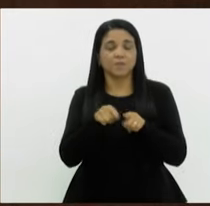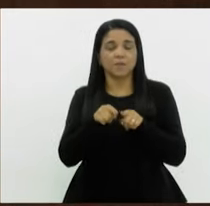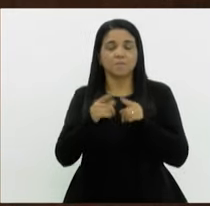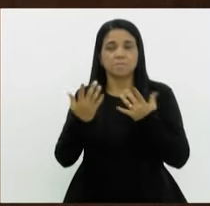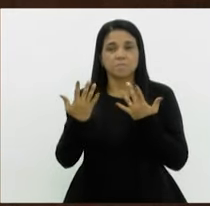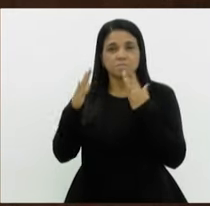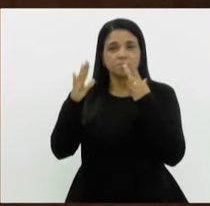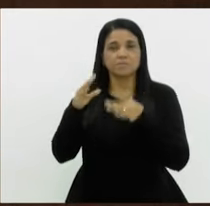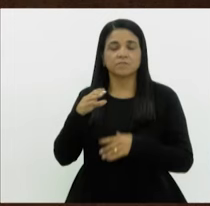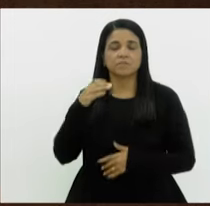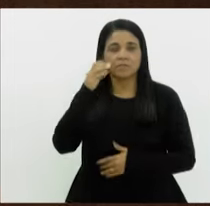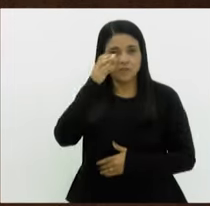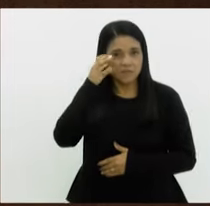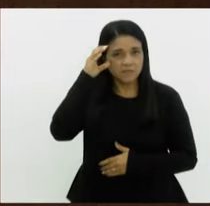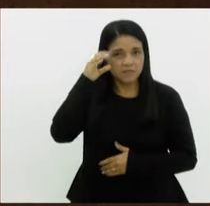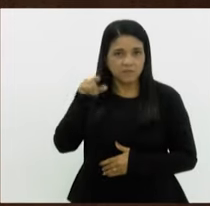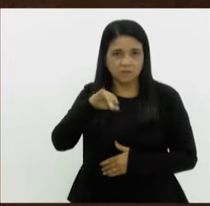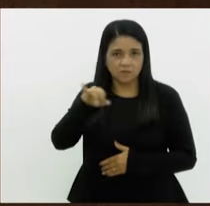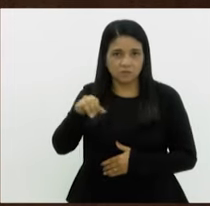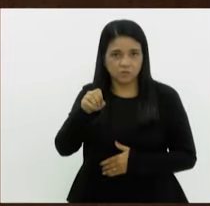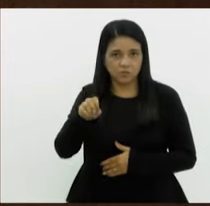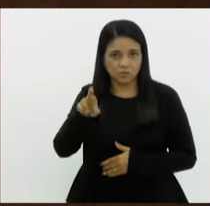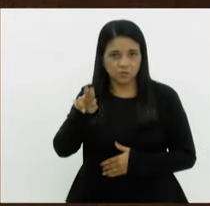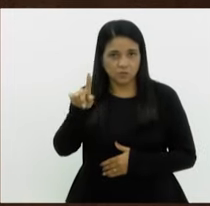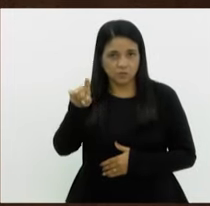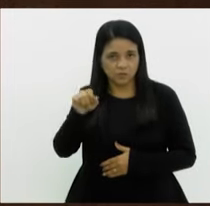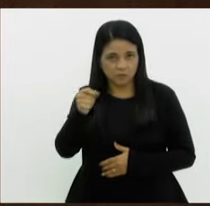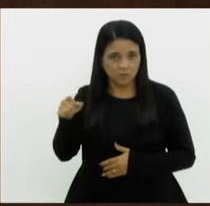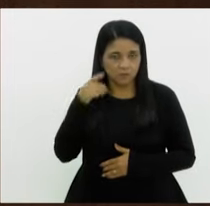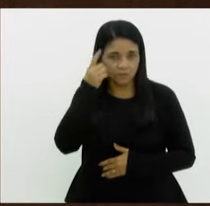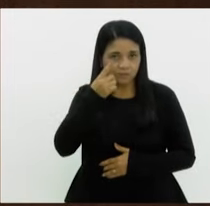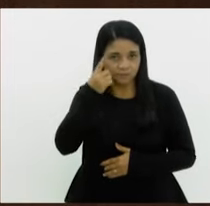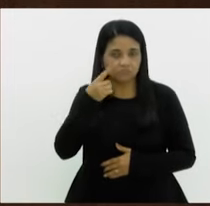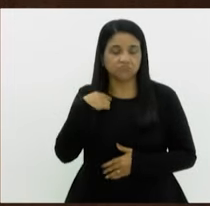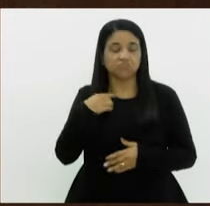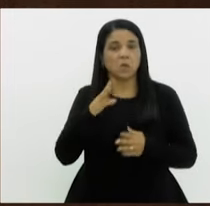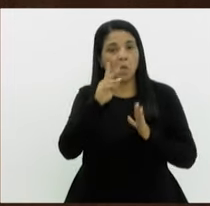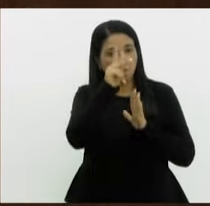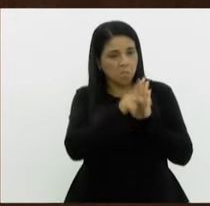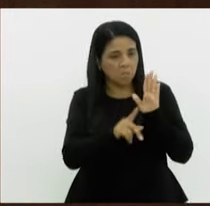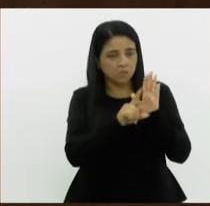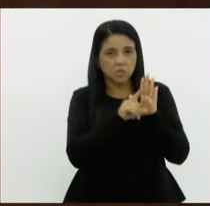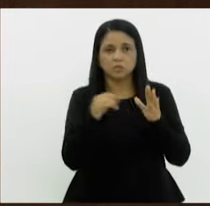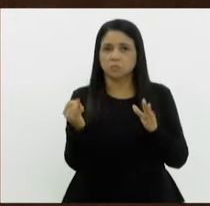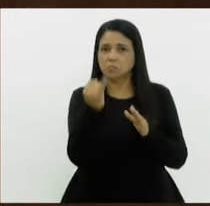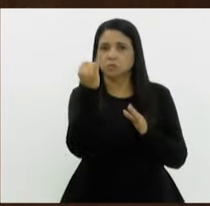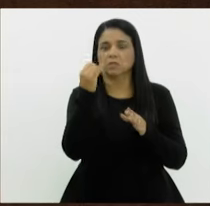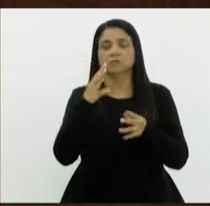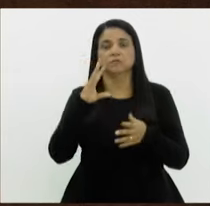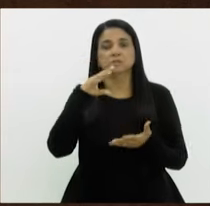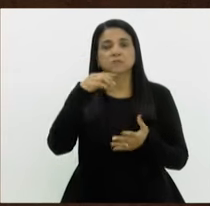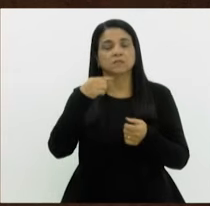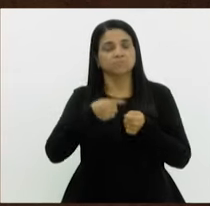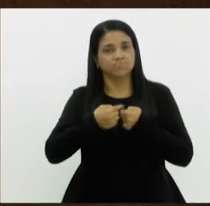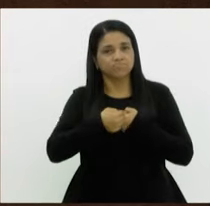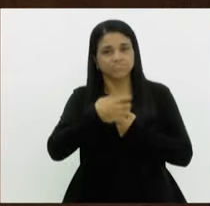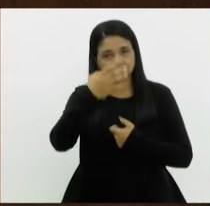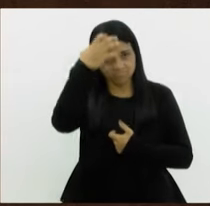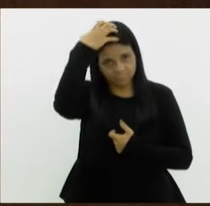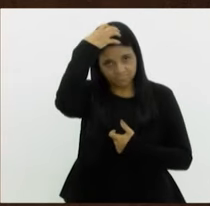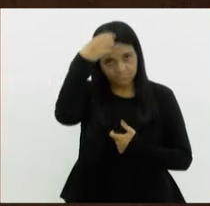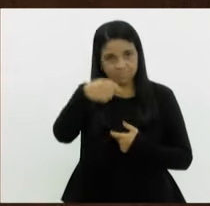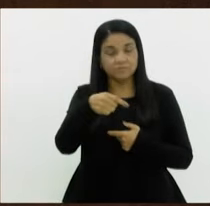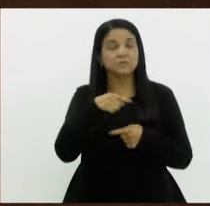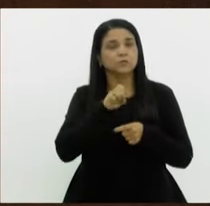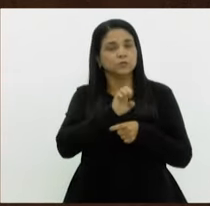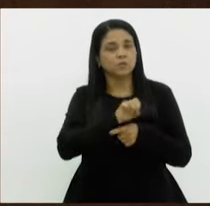Jordão pelo importante projeto, assim como foi instalado lá na cidade dela. Creio que todo o estado do Rio de Janeiro, sem dúvida